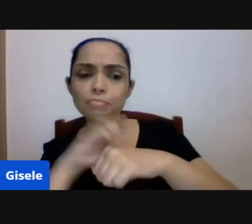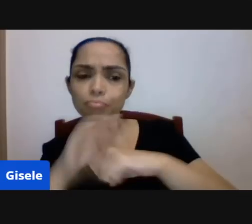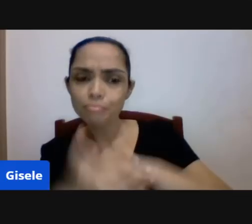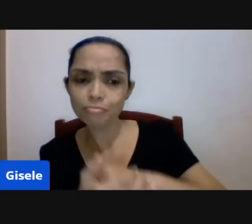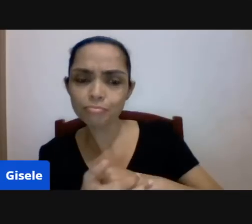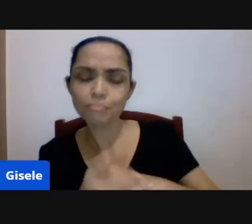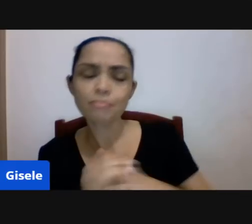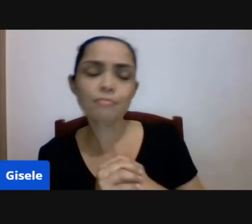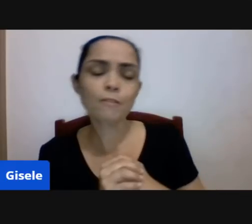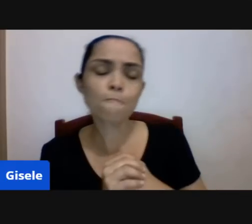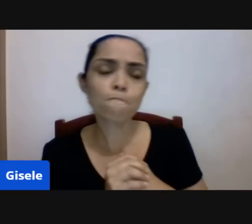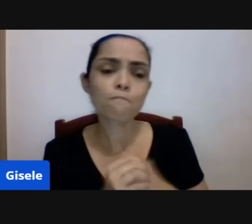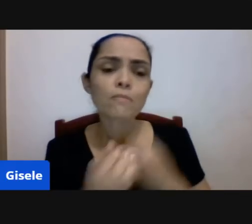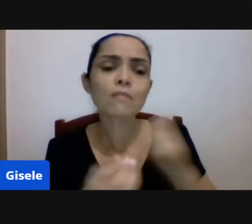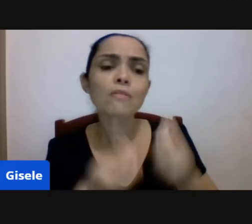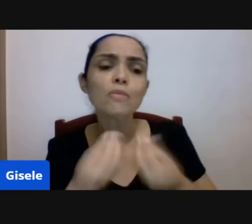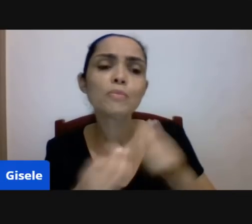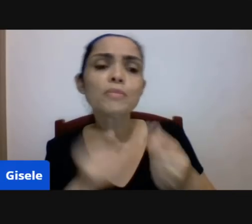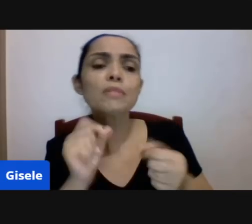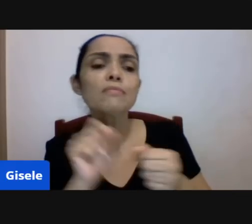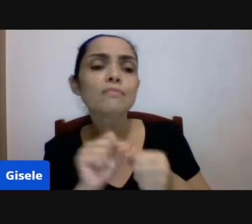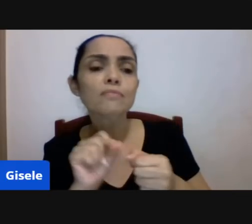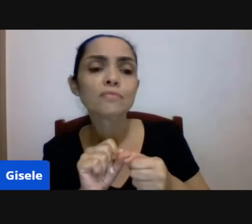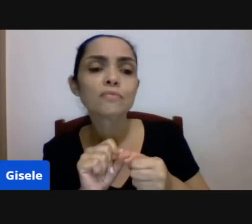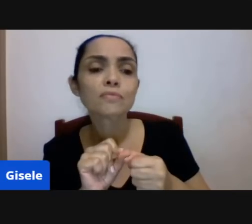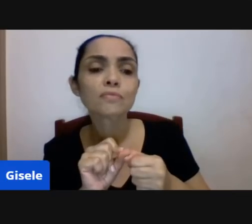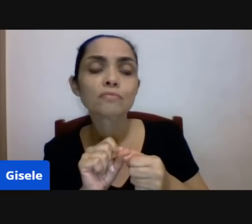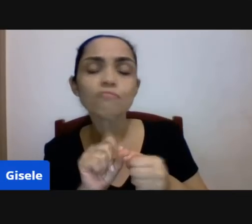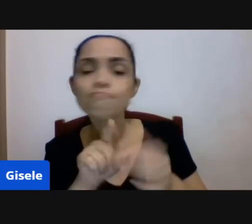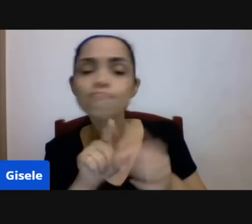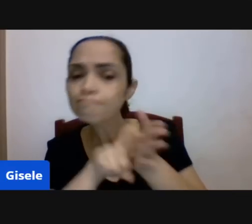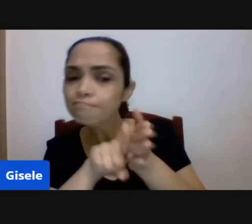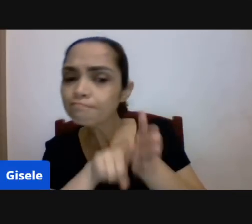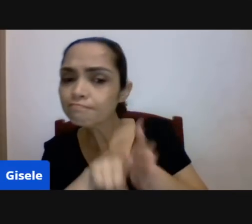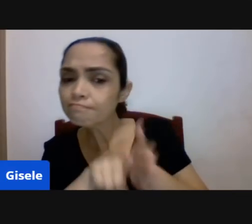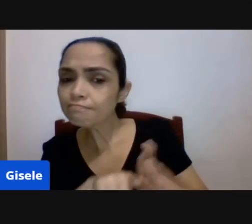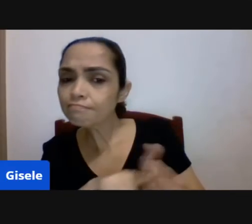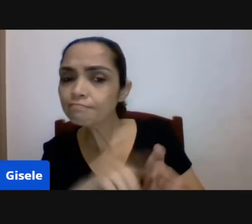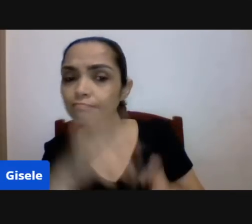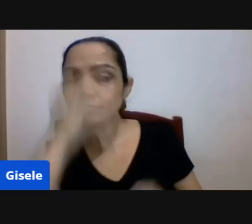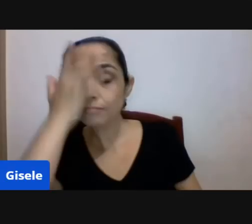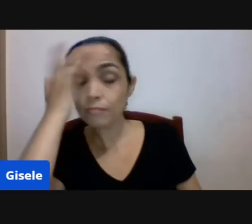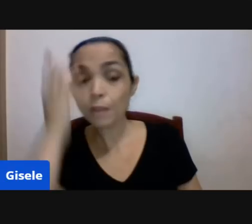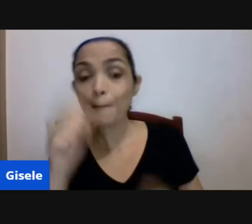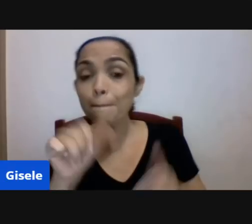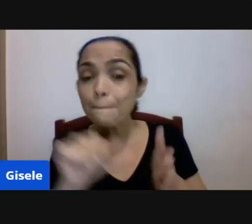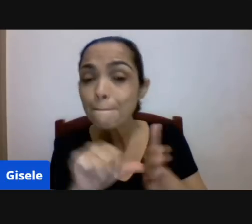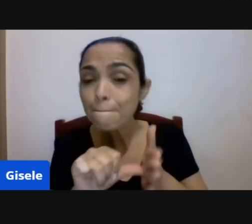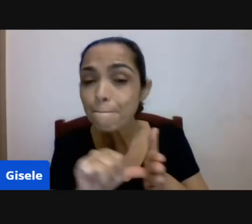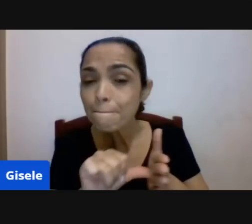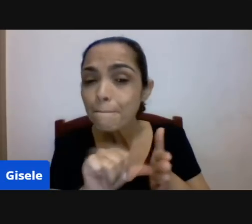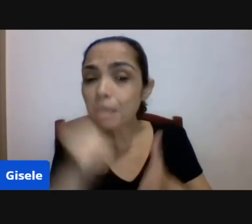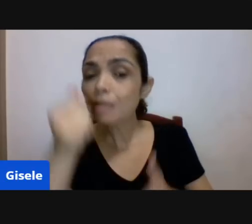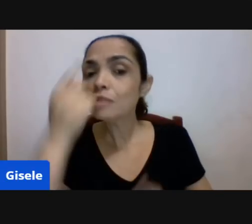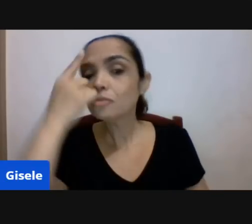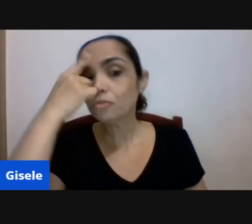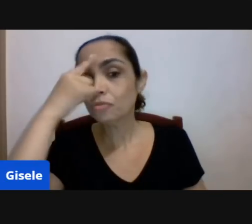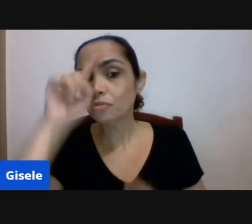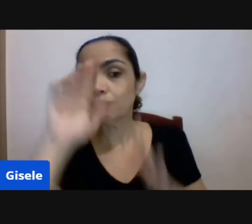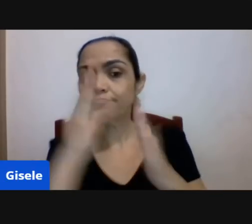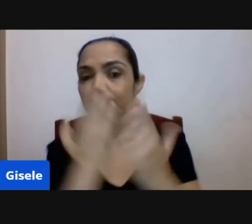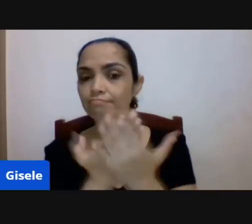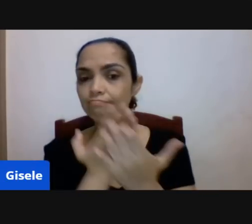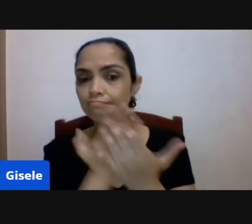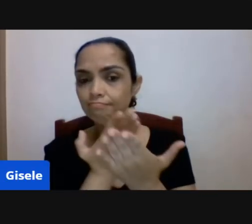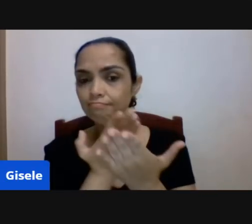E aí, quando que você deve fazer esse levantamento de sintomas? No primeiro dia de aula, você tem que fazer. O ideal, gente, se